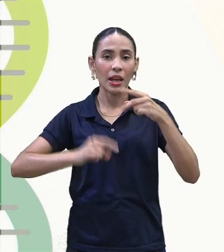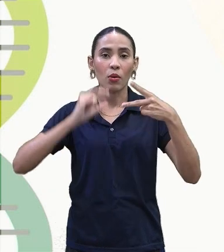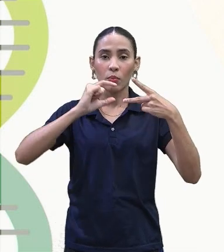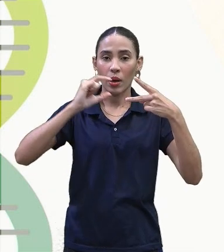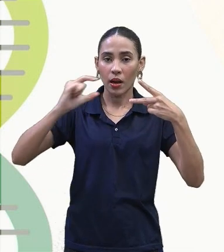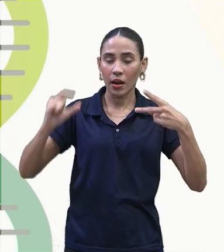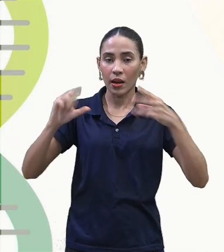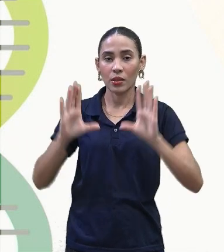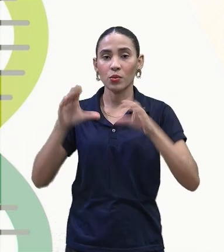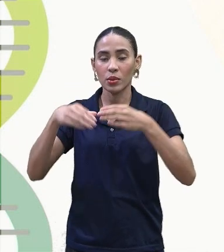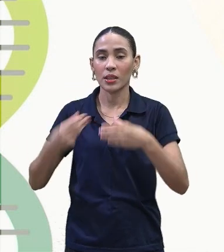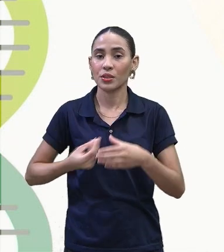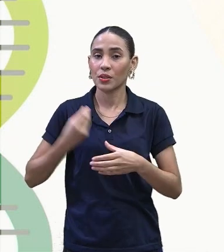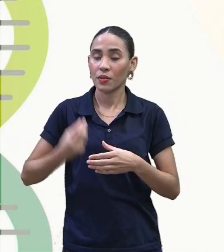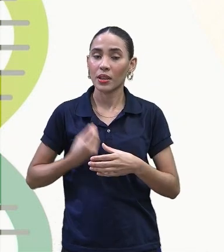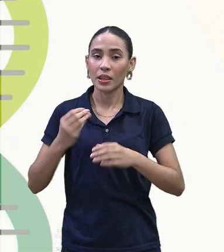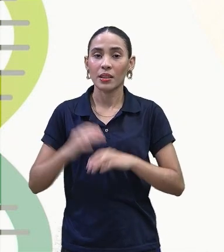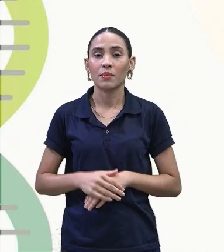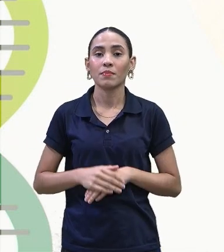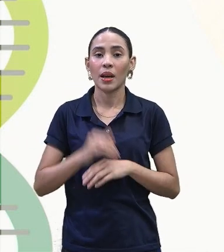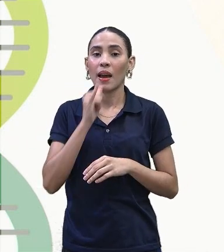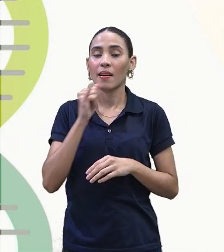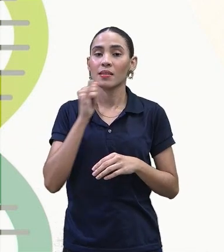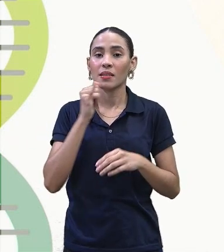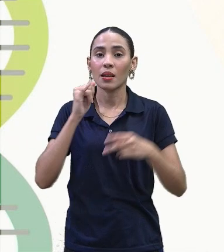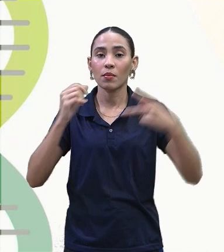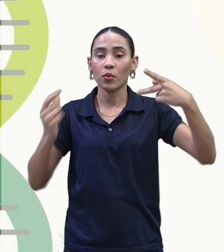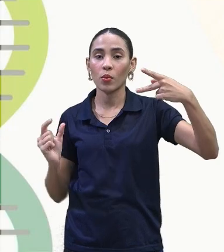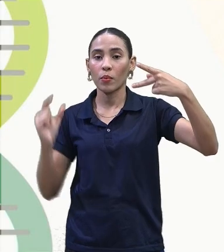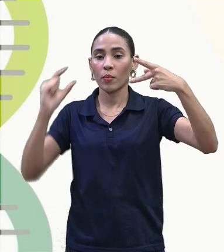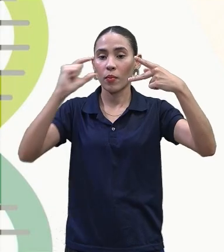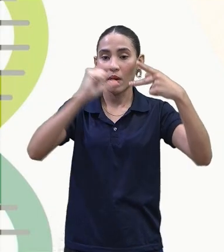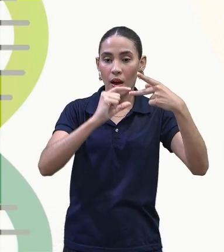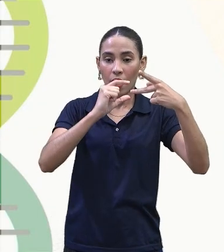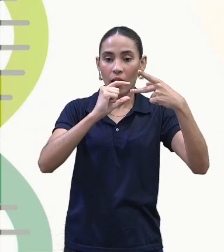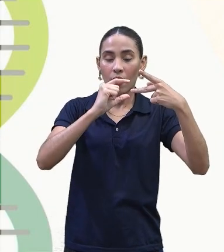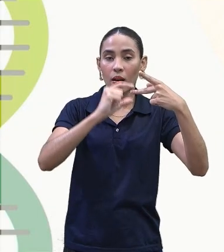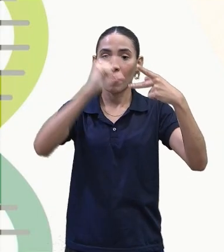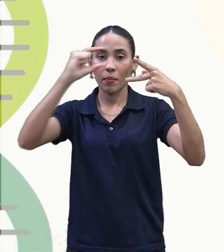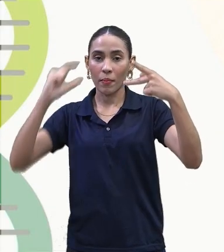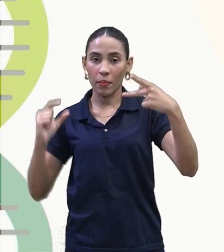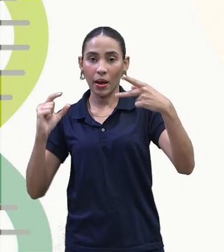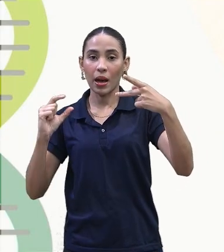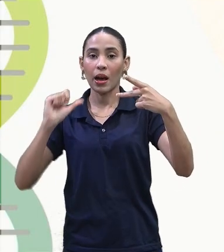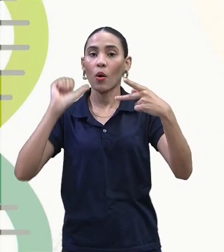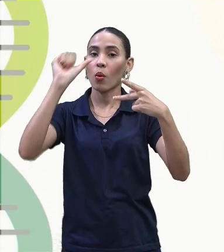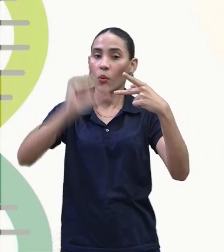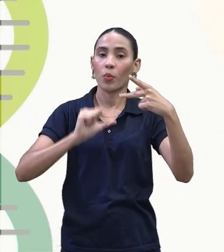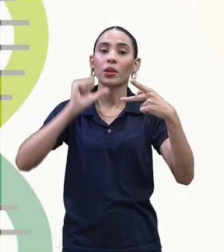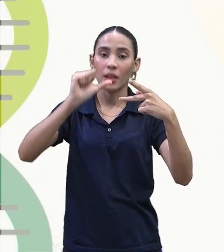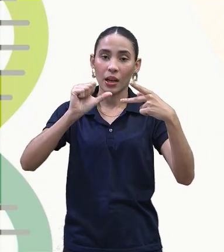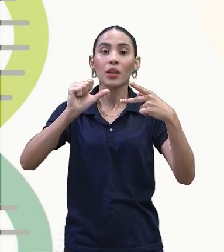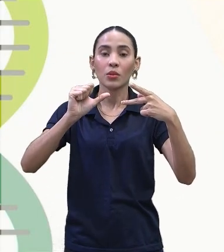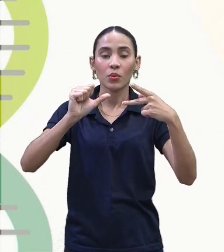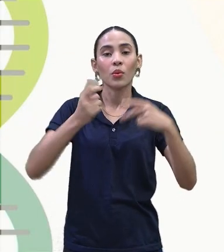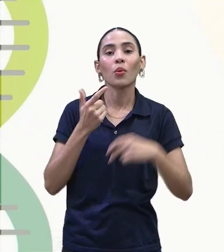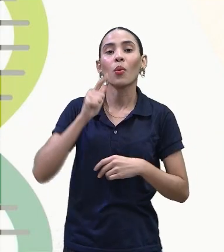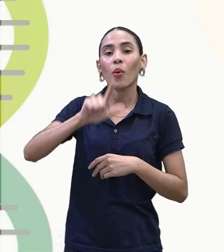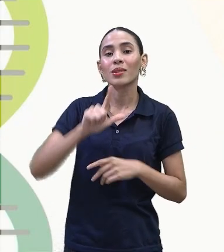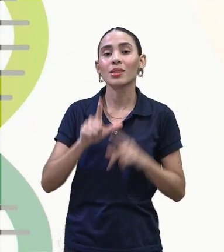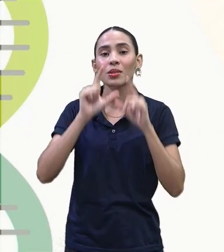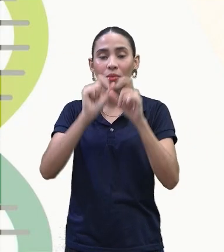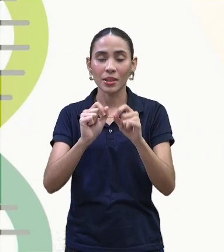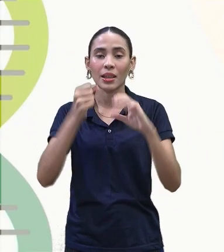dos organismos, inserindo ou removendo ou até mesmo alterando os genes, para obter